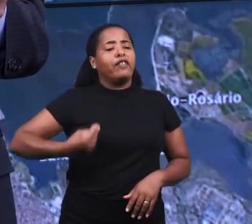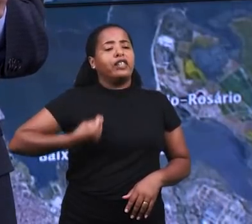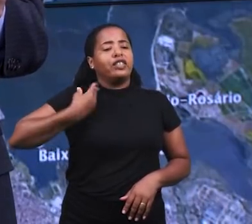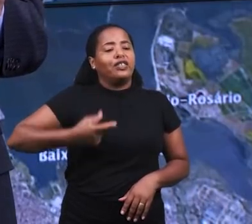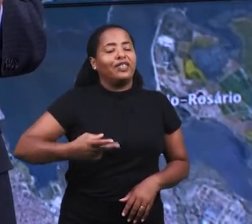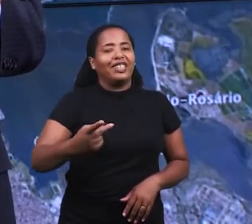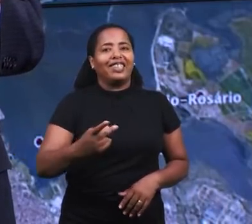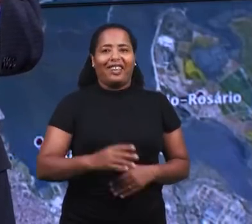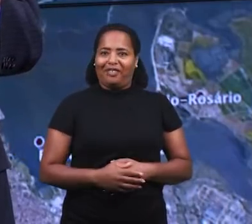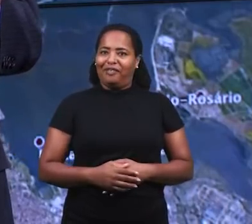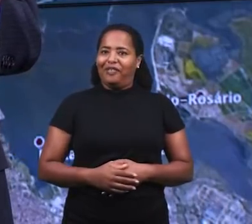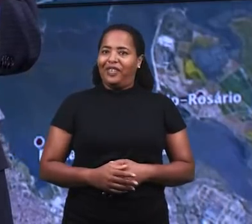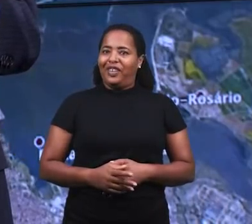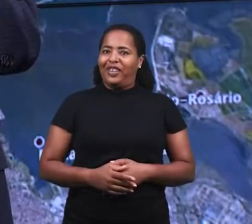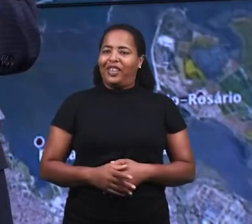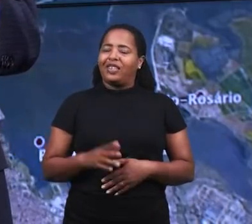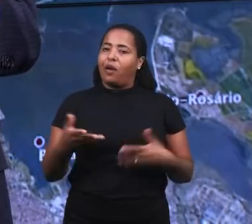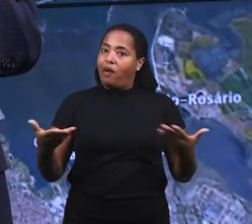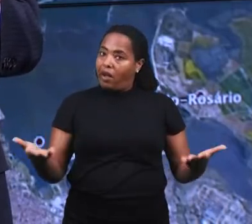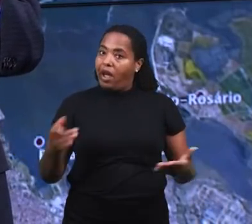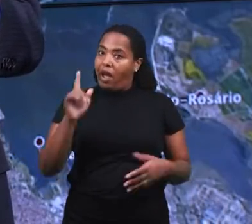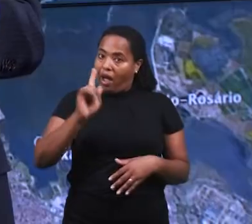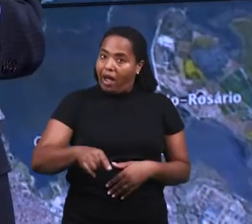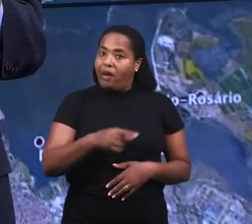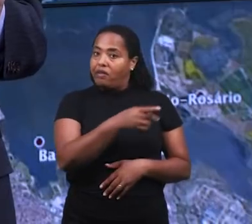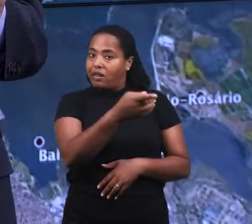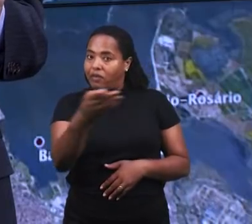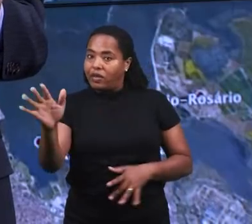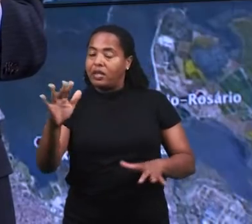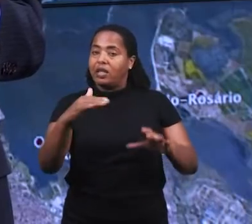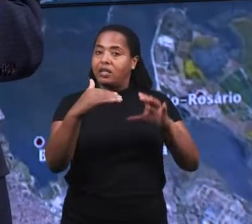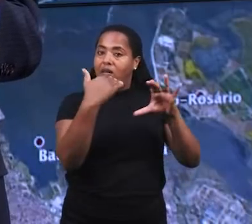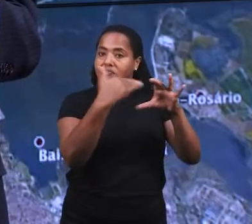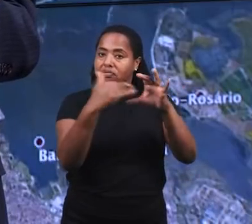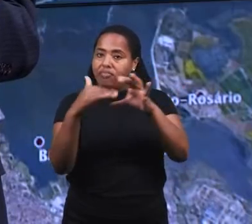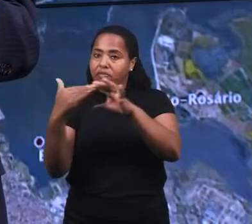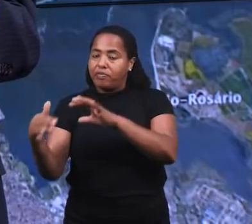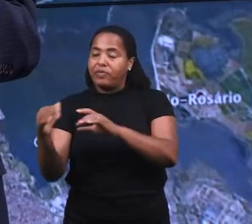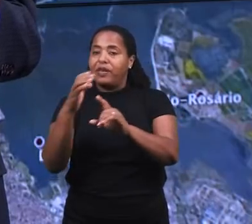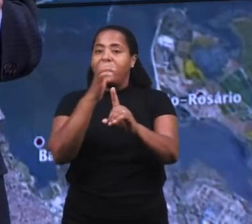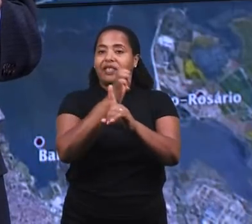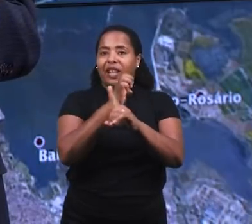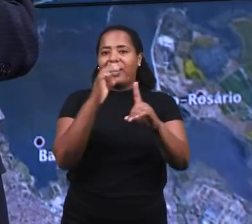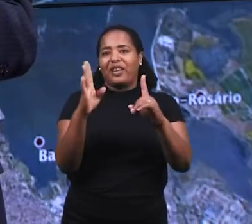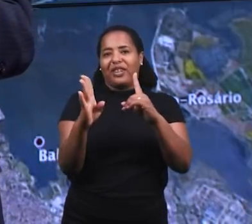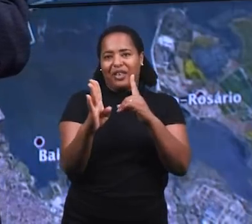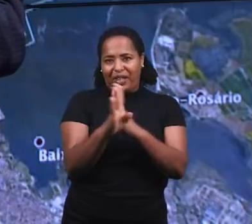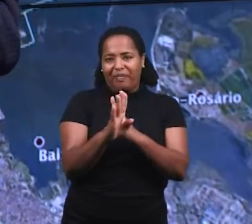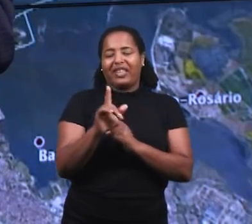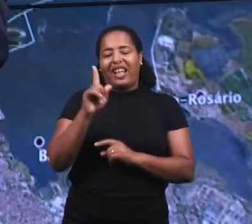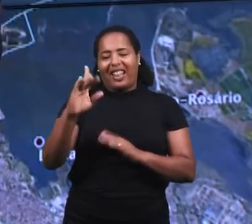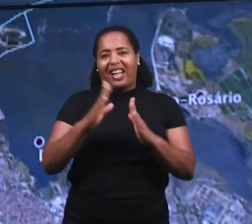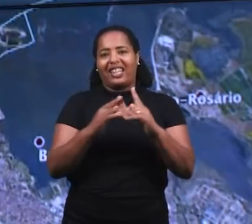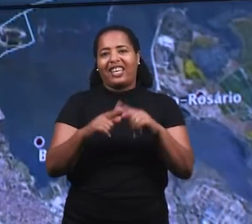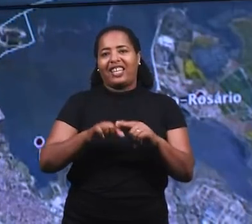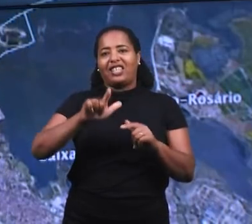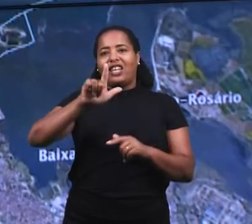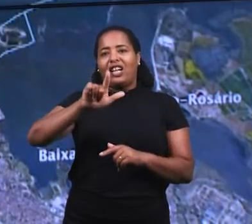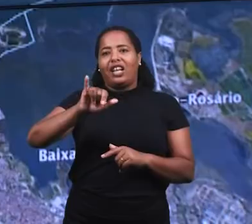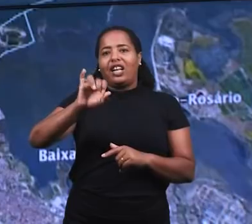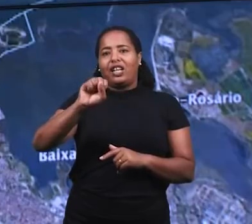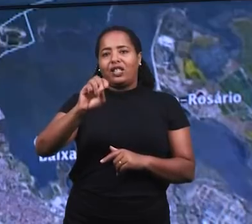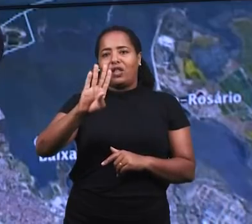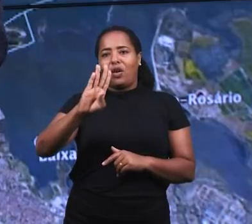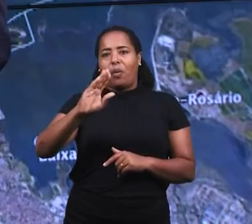vida eterna. Então essas palavras de vida eterna são as palavras que os irmãos estão compartilhando delas na Escola Bíblica